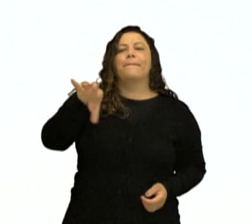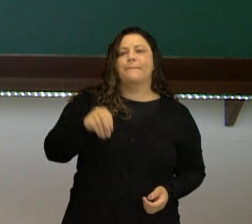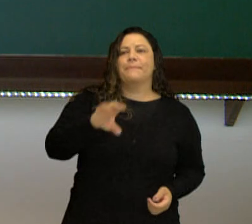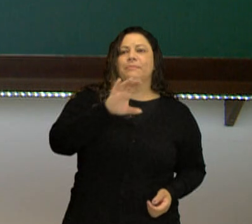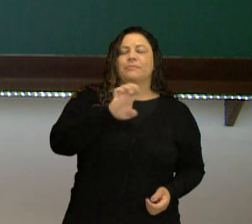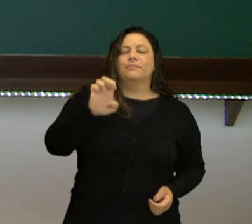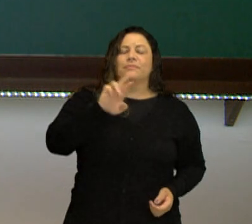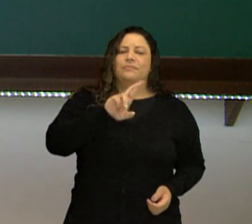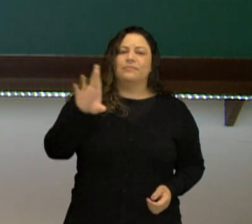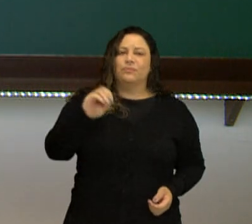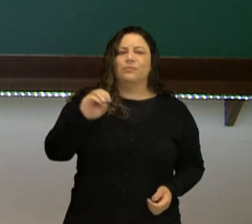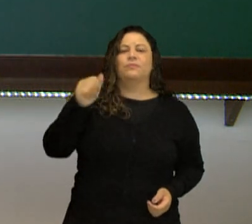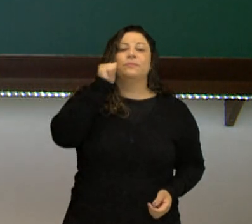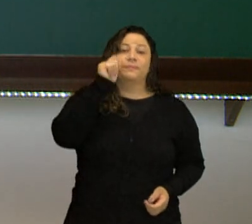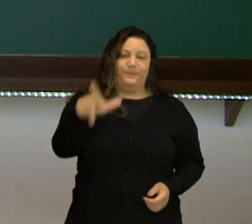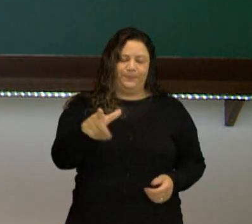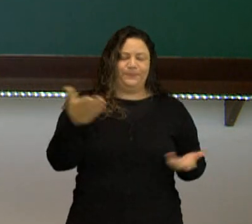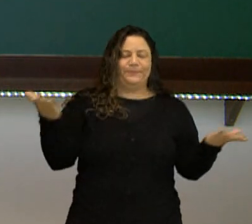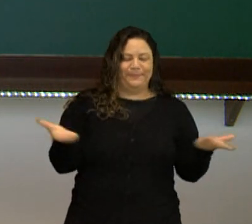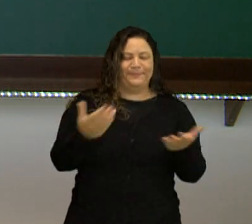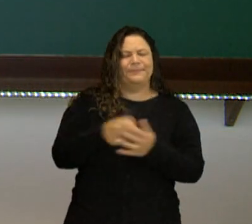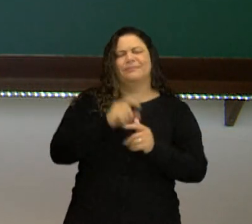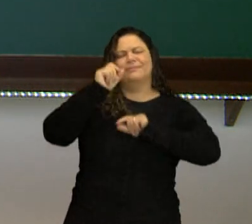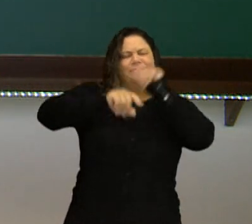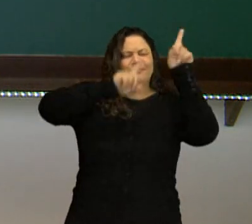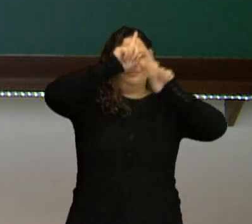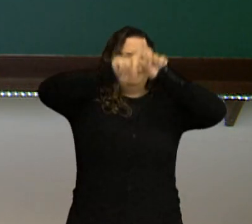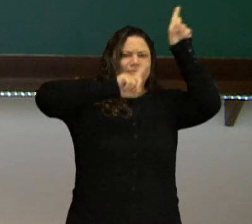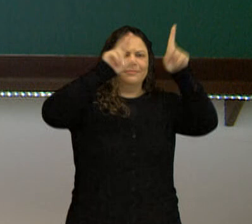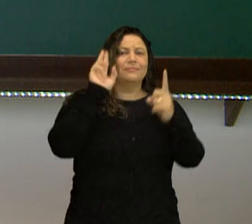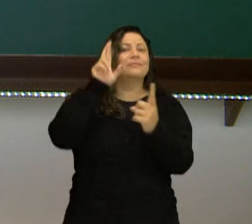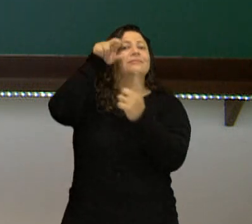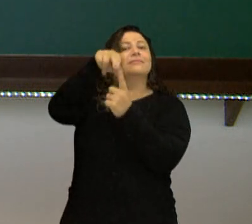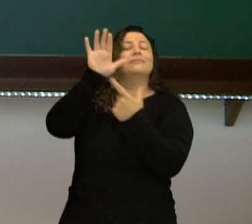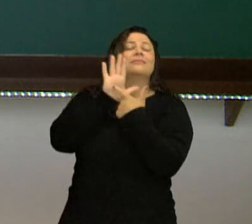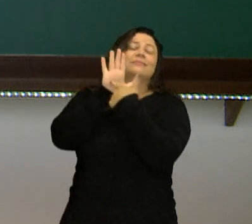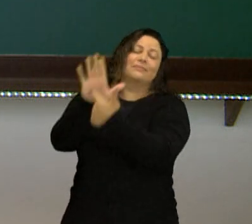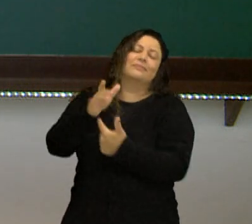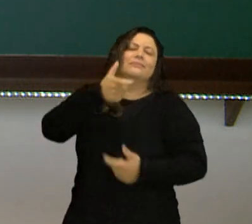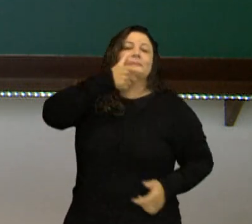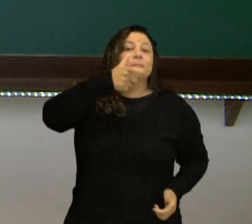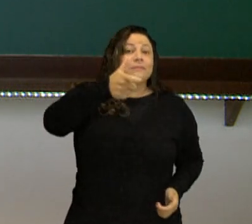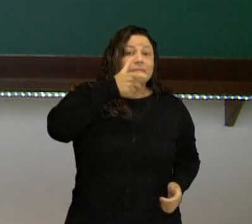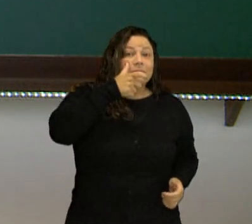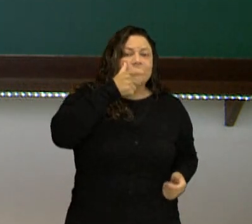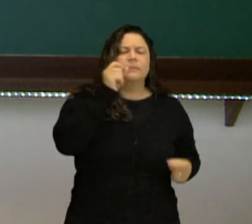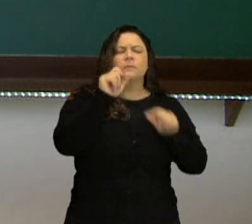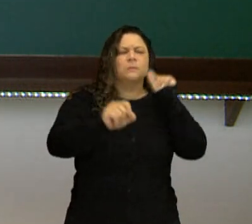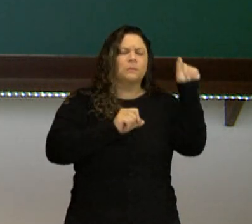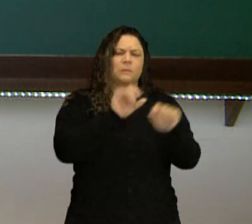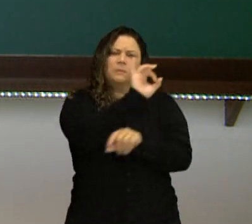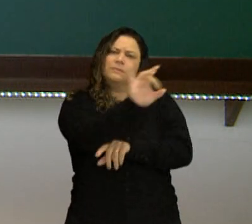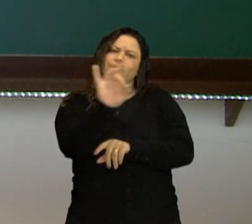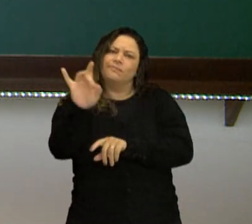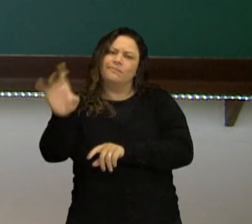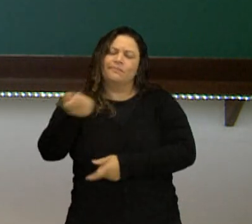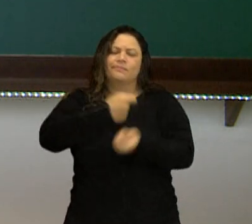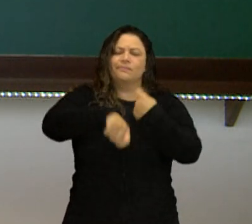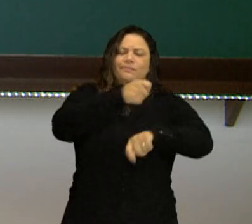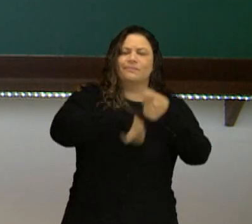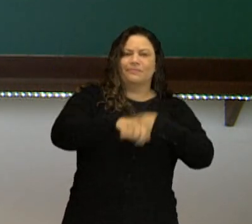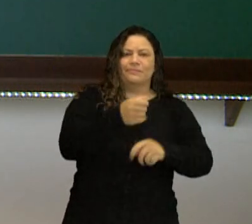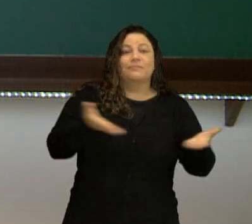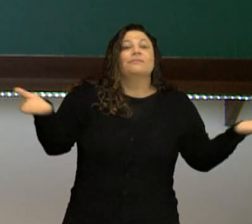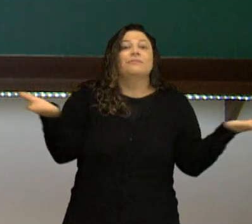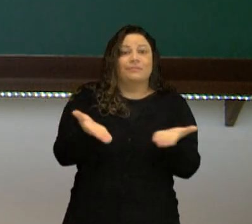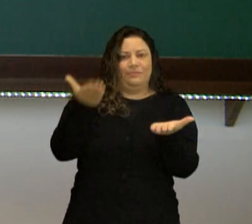ideia da Associação Comercial do Paraná? Representar os interesses dos comerciantes de diversos setores. Na aula de hoje, a